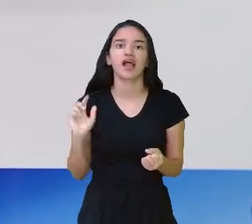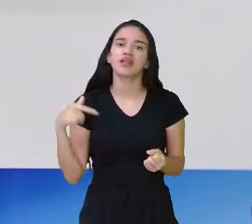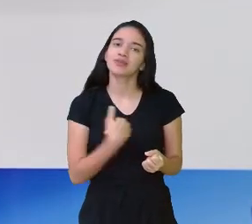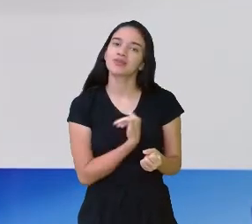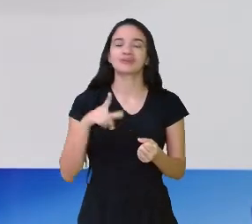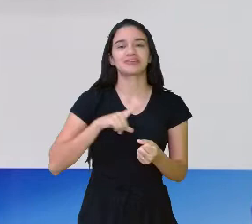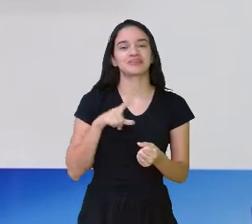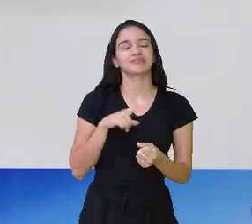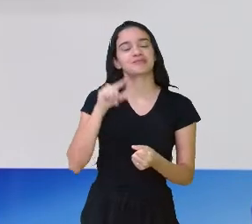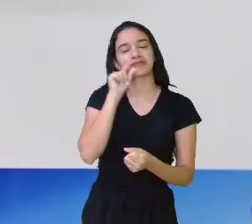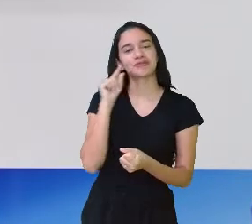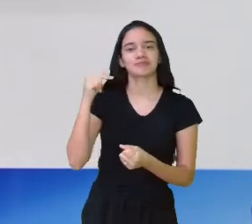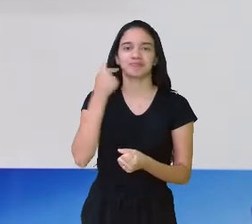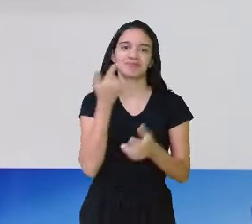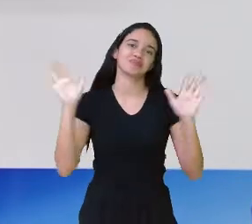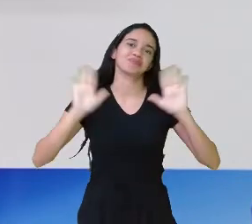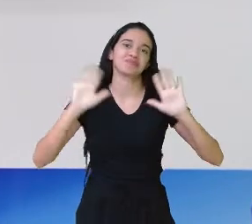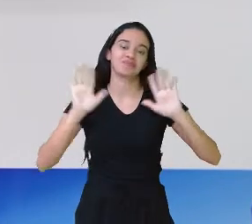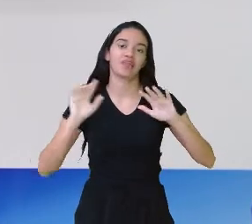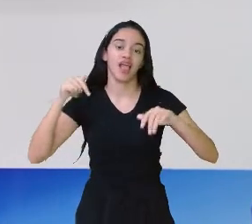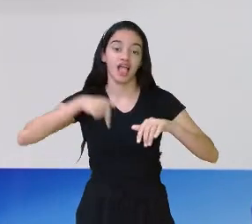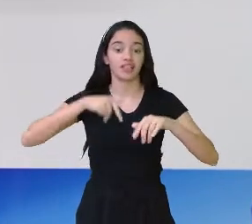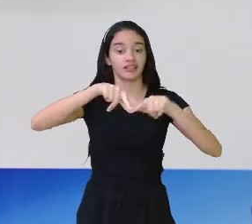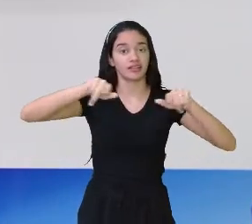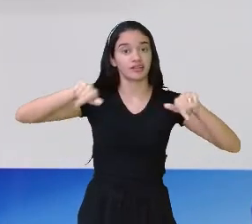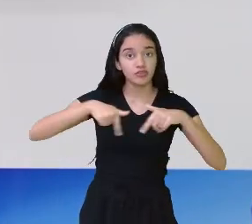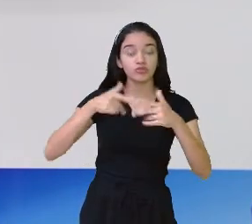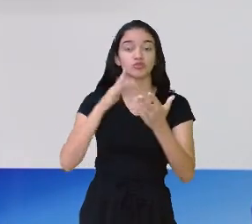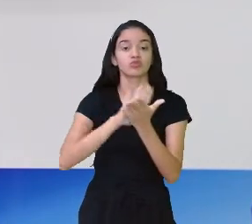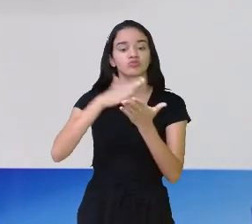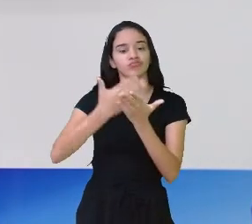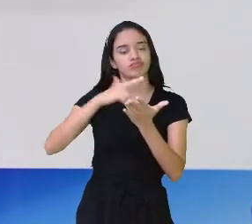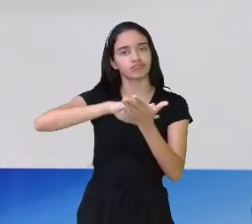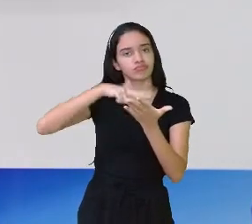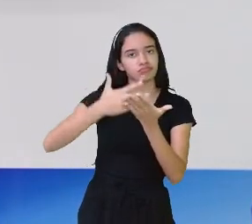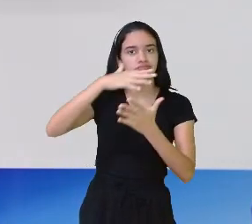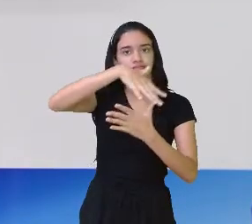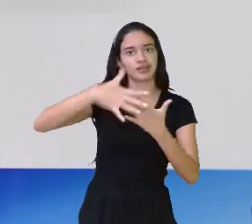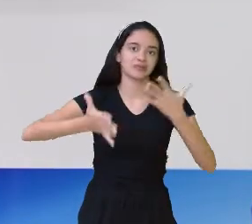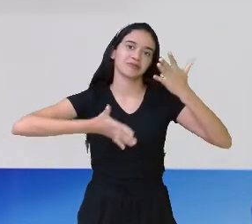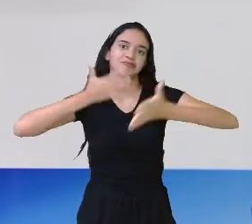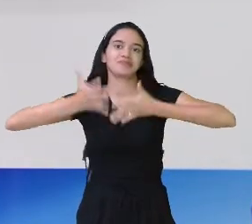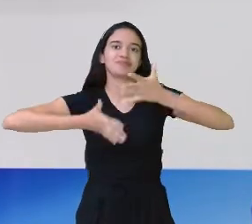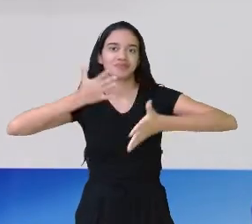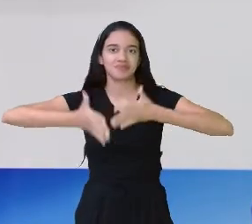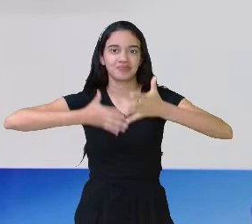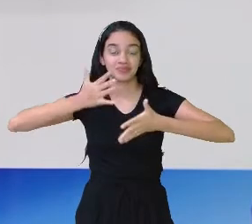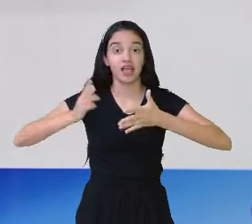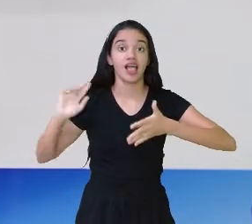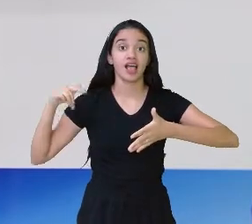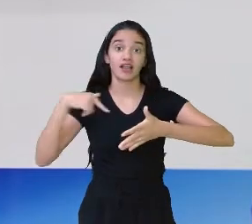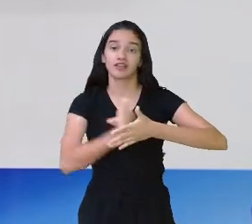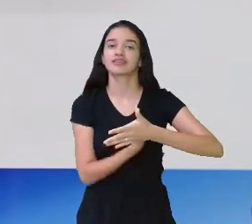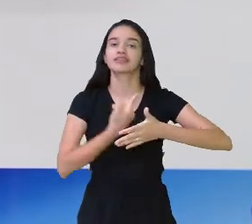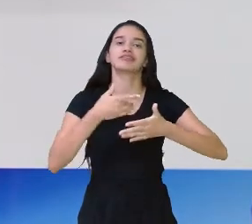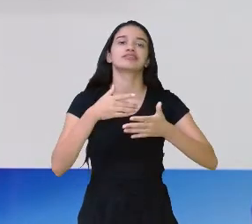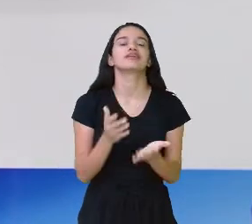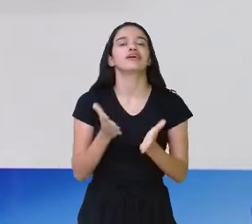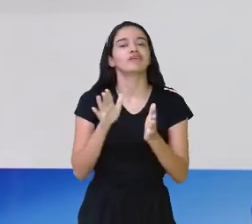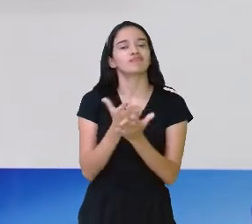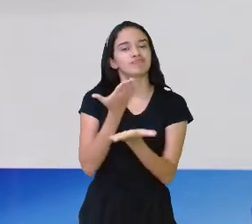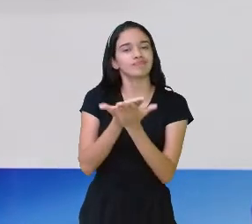também Midian, né, aqui no estúdio, fazendo a interpretação de Libras. E assim a nossa aula fica bem